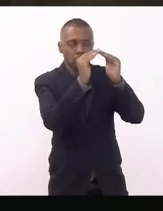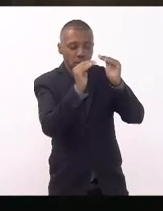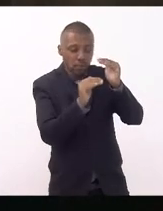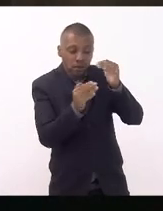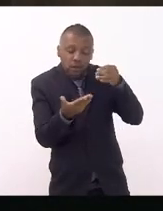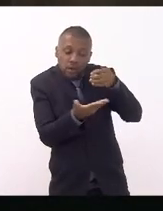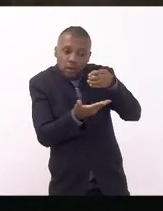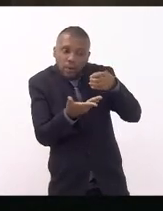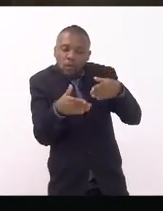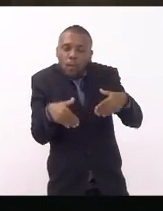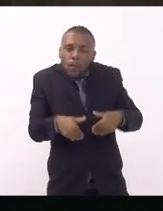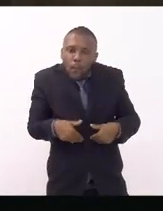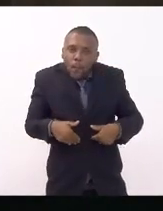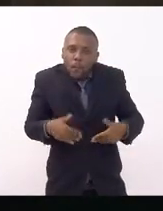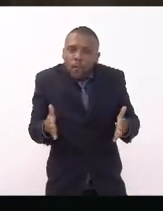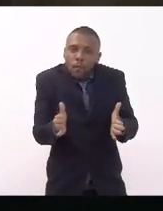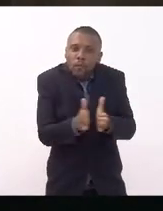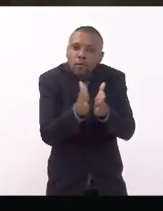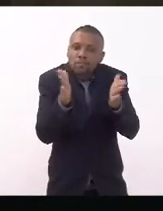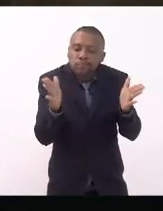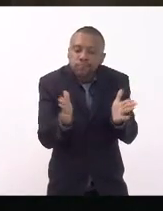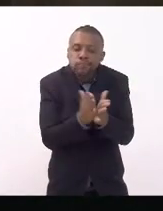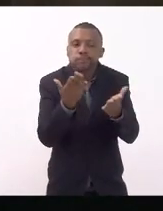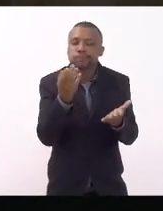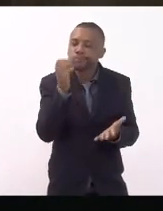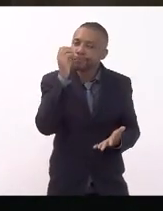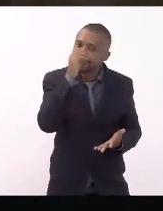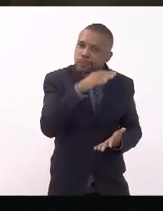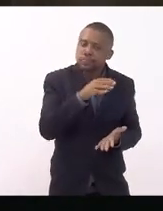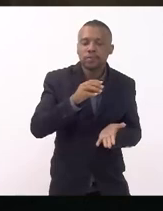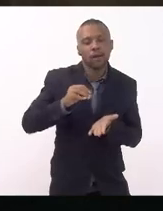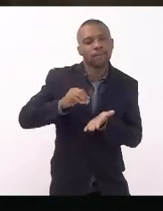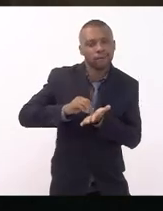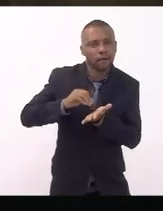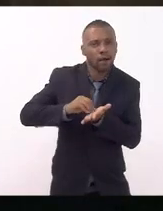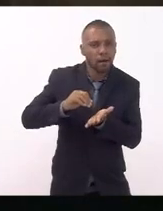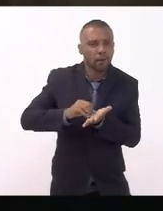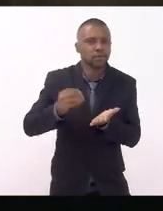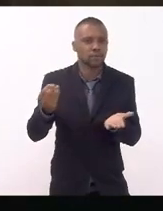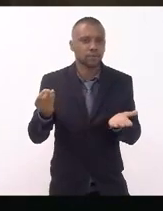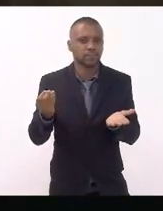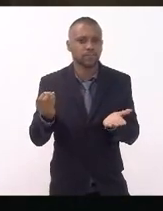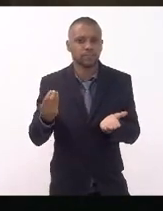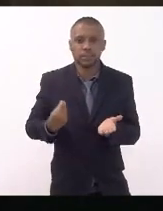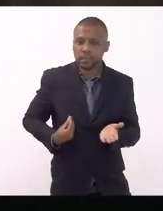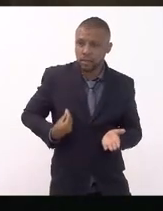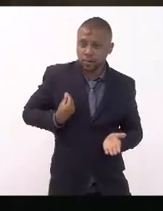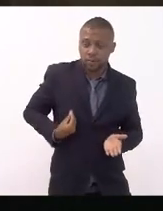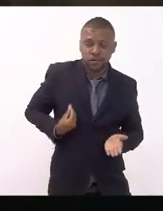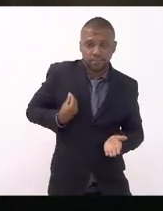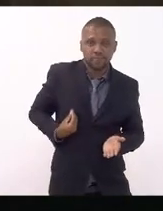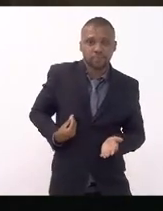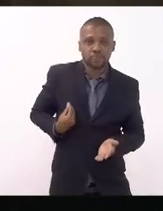comendo de maneira indigna, estão vivendo